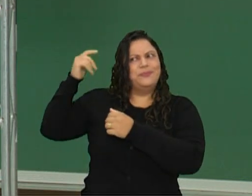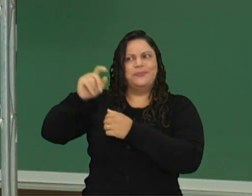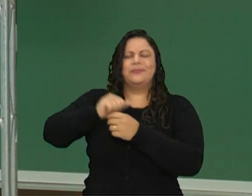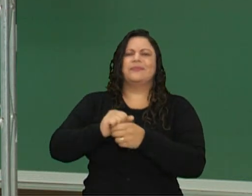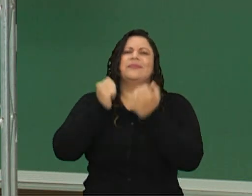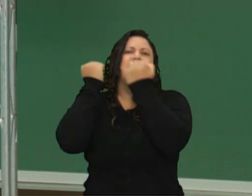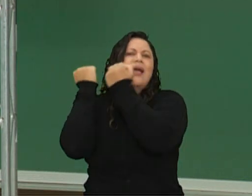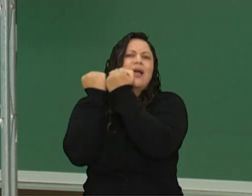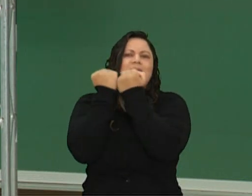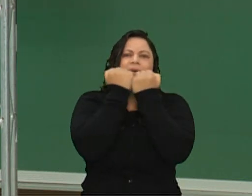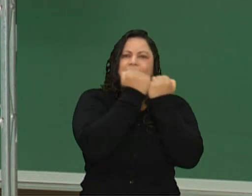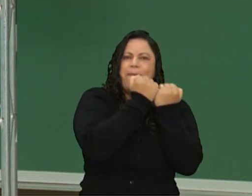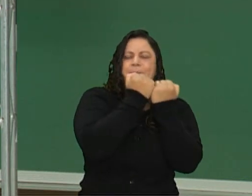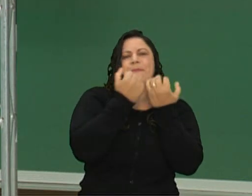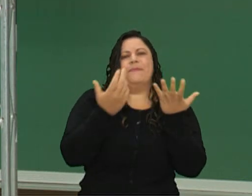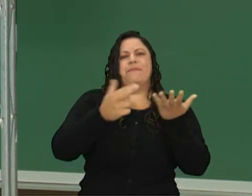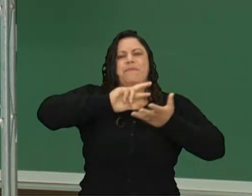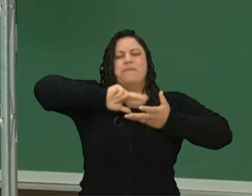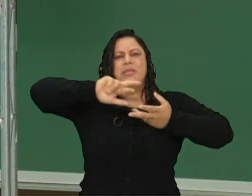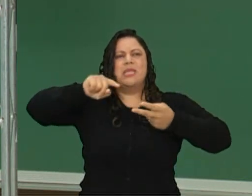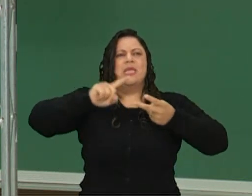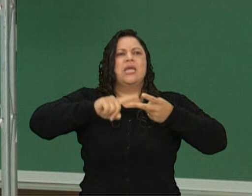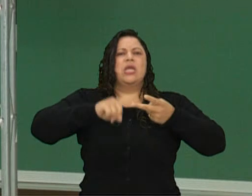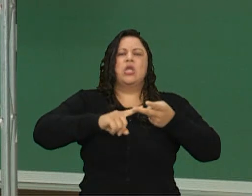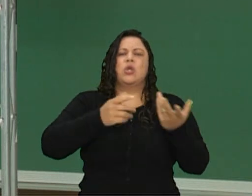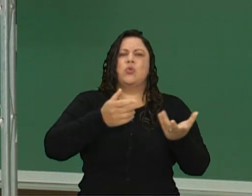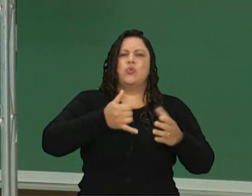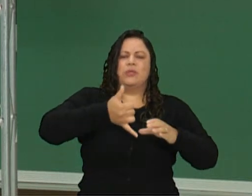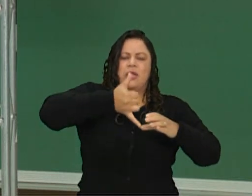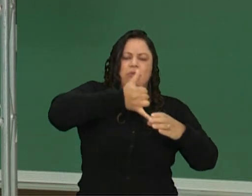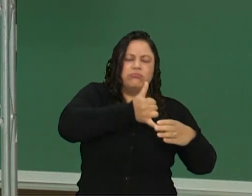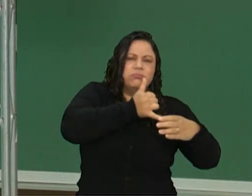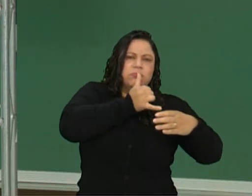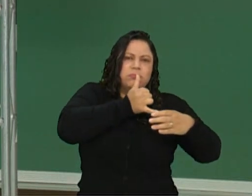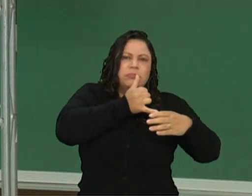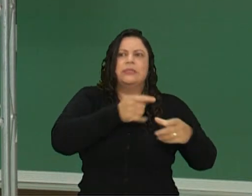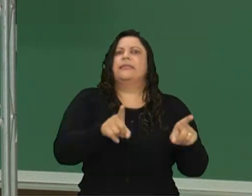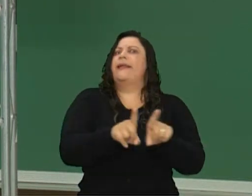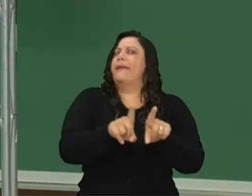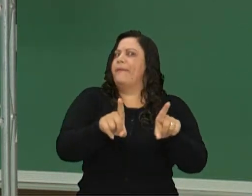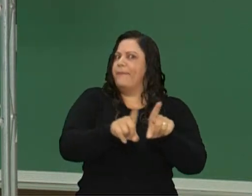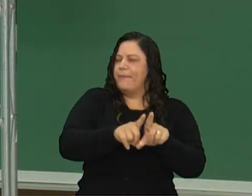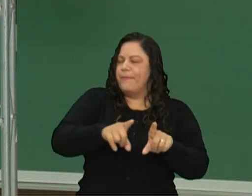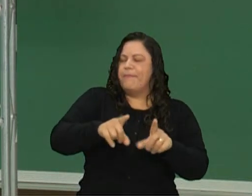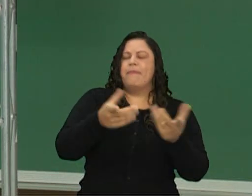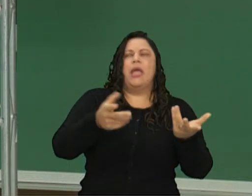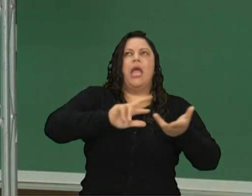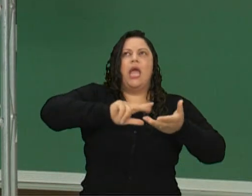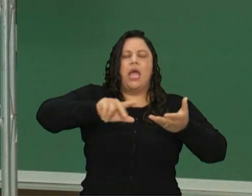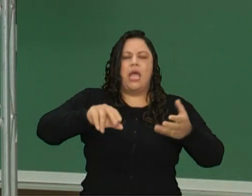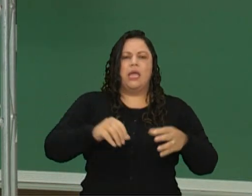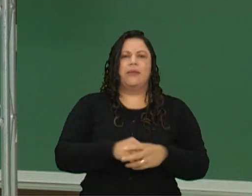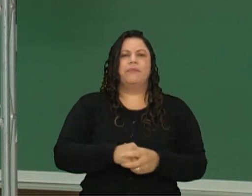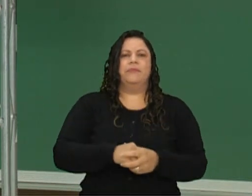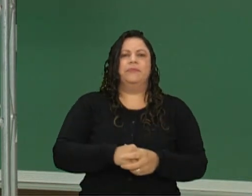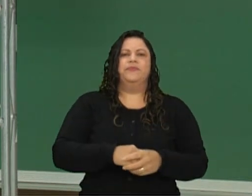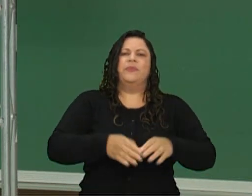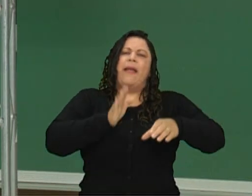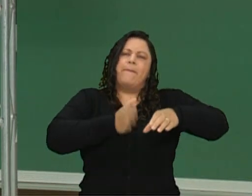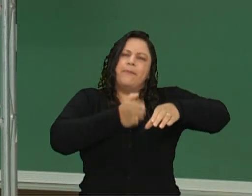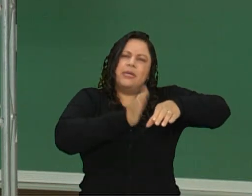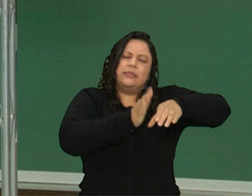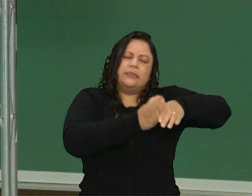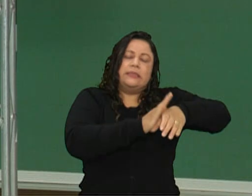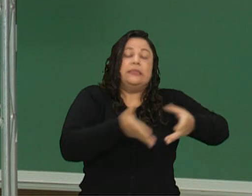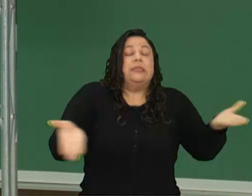indígenas, caiu, que é o mate, o famoso chimarrão, que é sagrado para os indígenas, mandioca, batata, mas aqui hoje